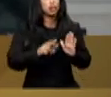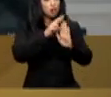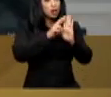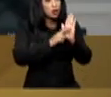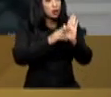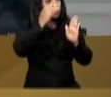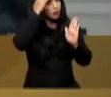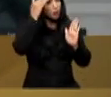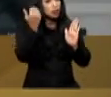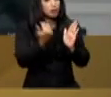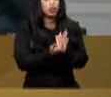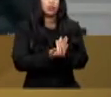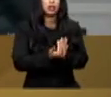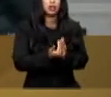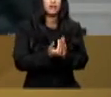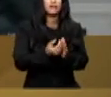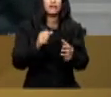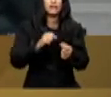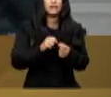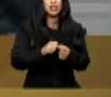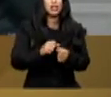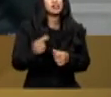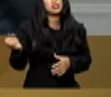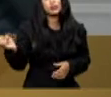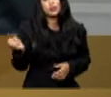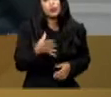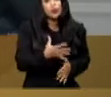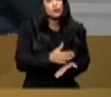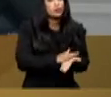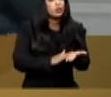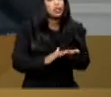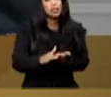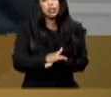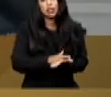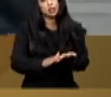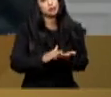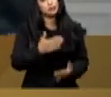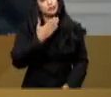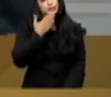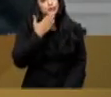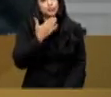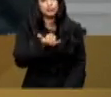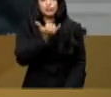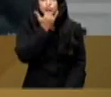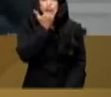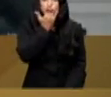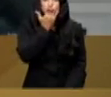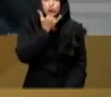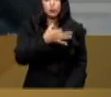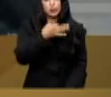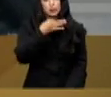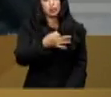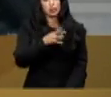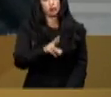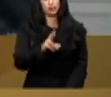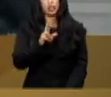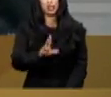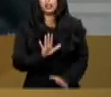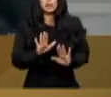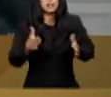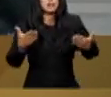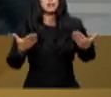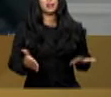se inovou, a meu ver, com todas as vênias, as posições em contrário, mas nada se